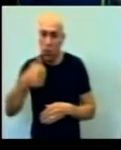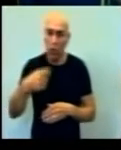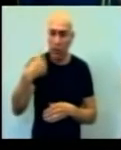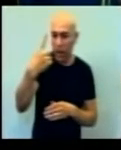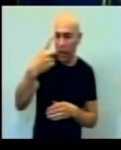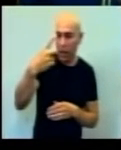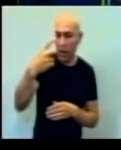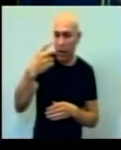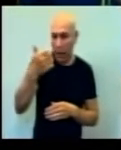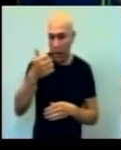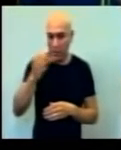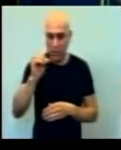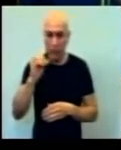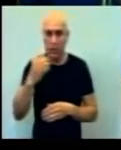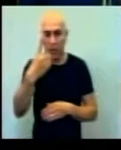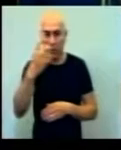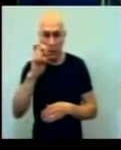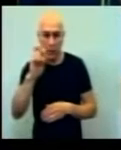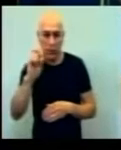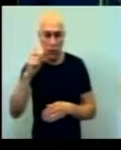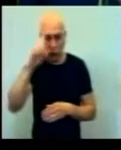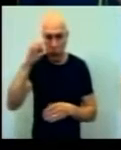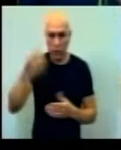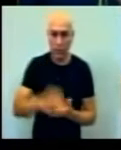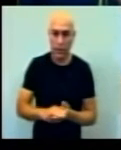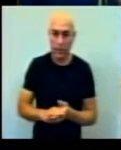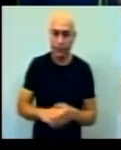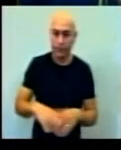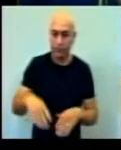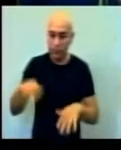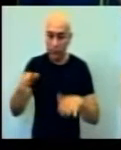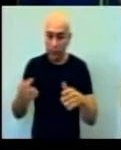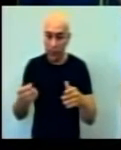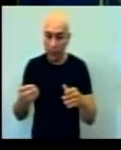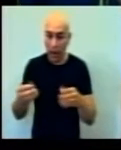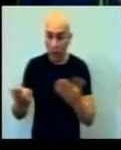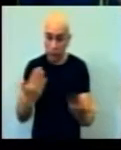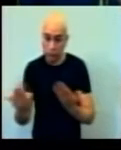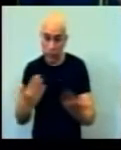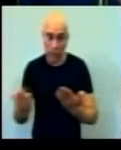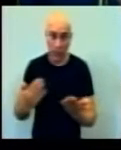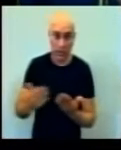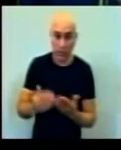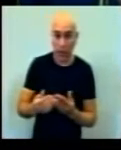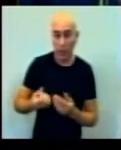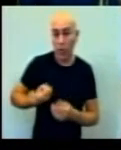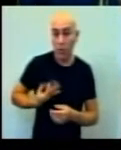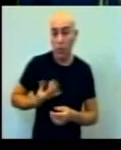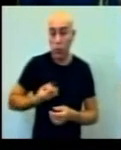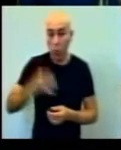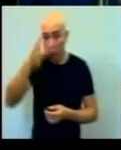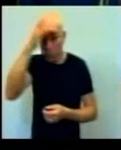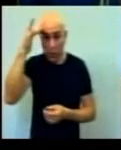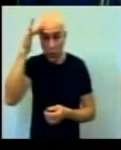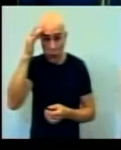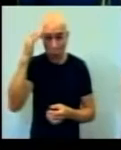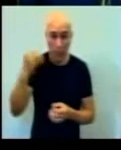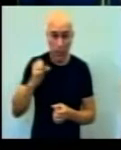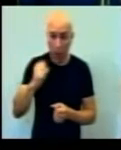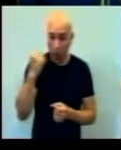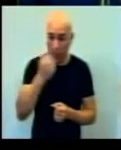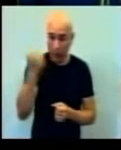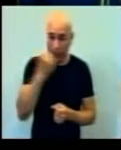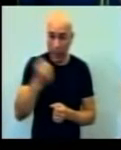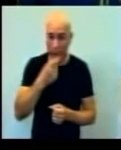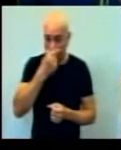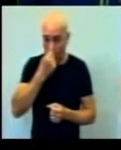15 dias. Próximo. Entre os casos graves que tiveram, que foram internados, a gente falou a